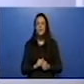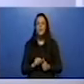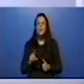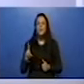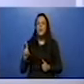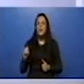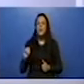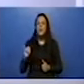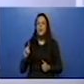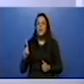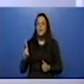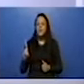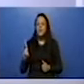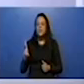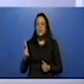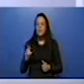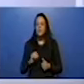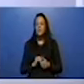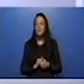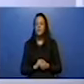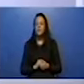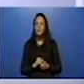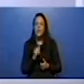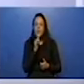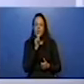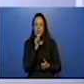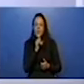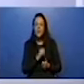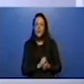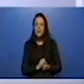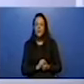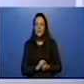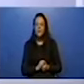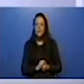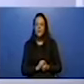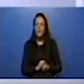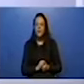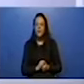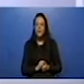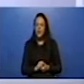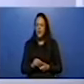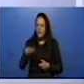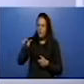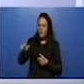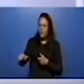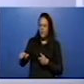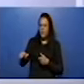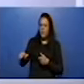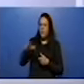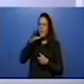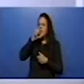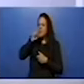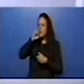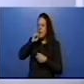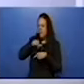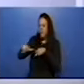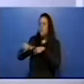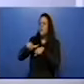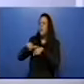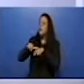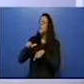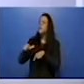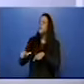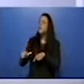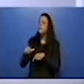para perguntar e responder no passado. Por exemplo, você trabalhou no sábado? Did you work